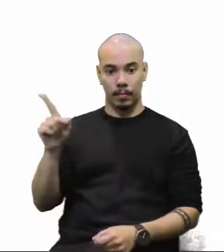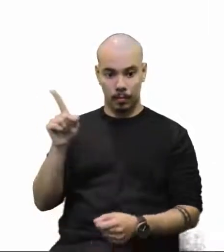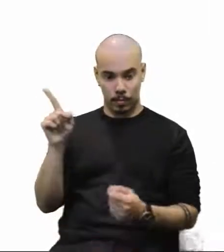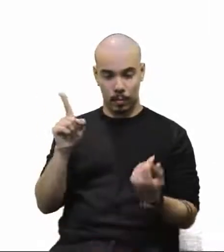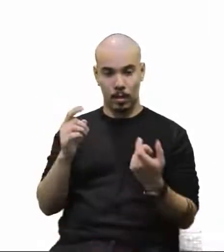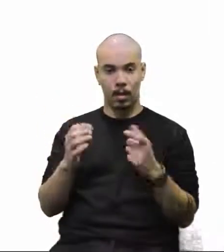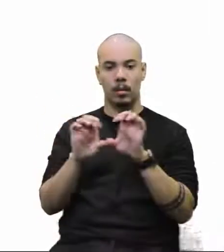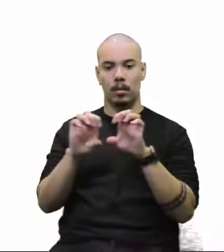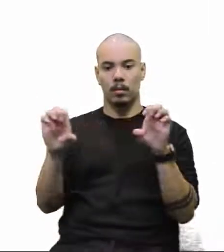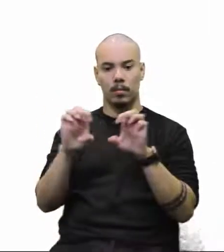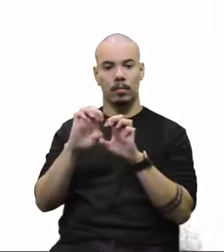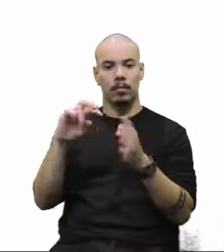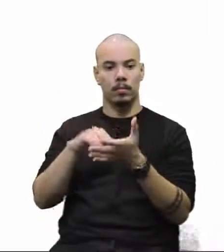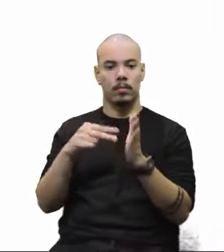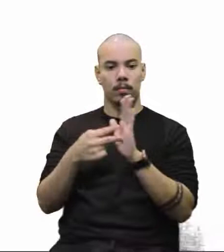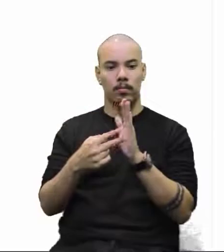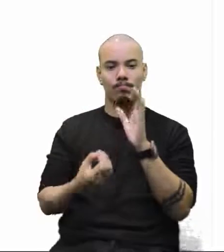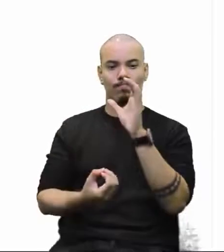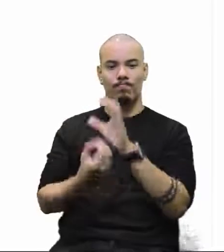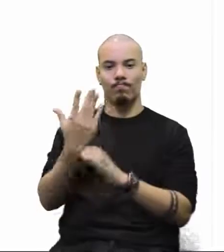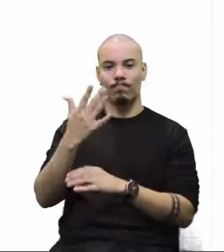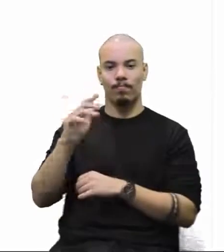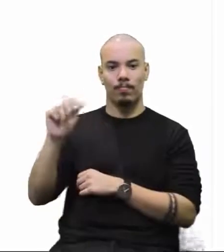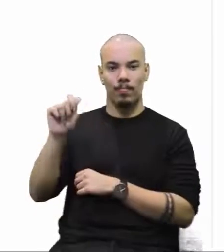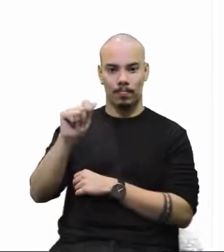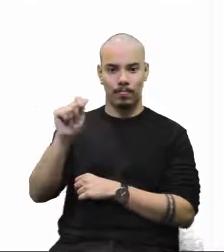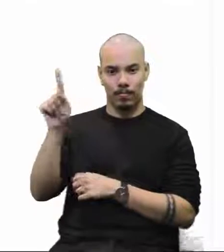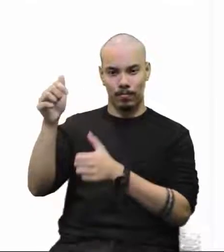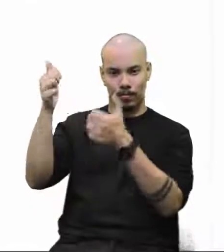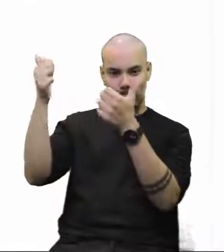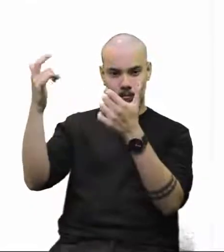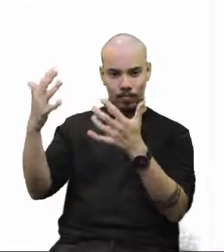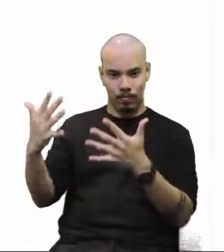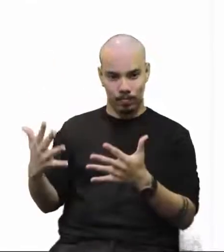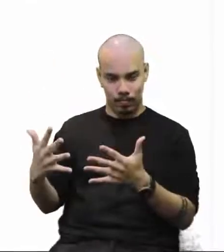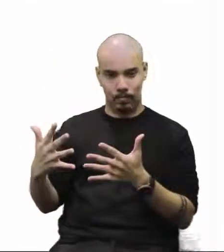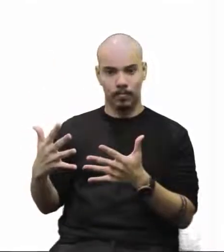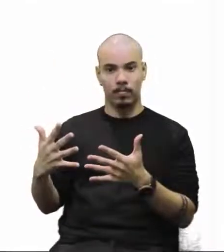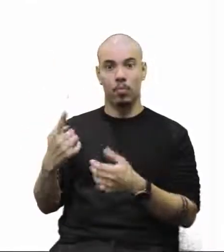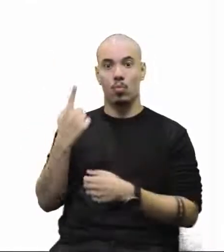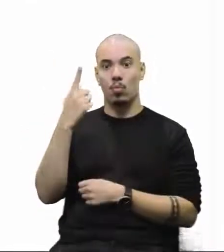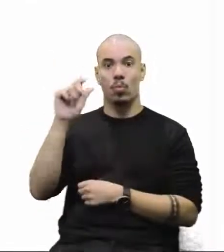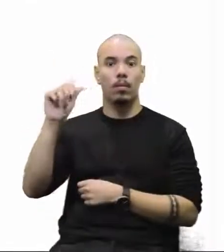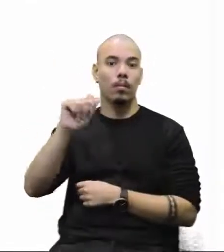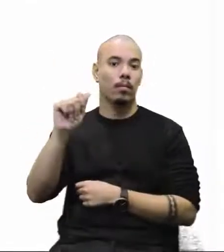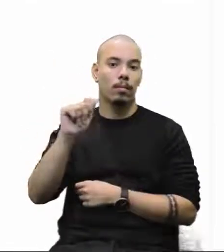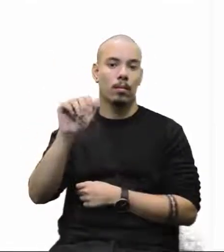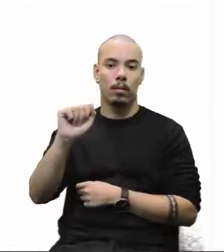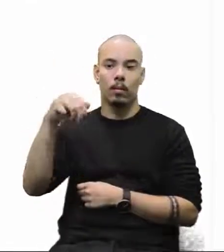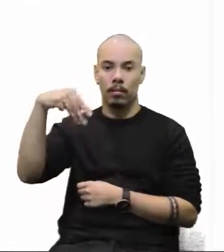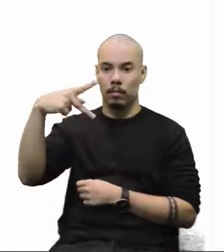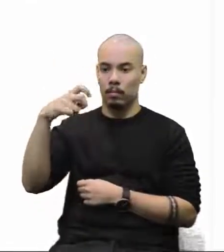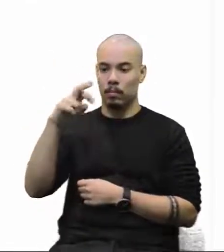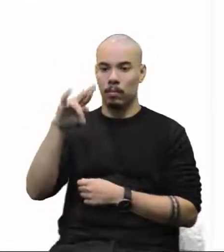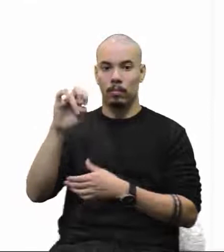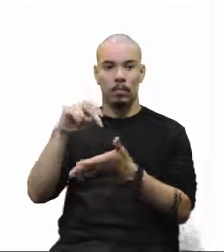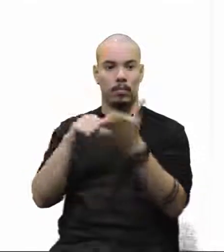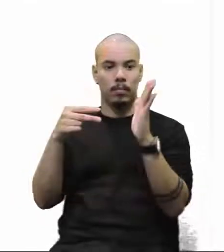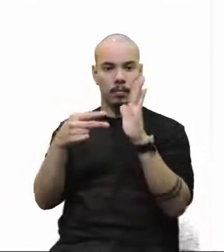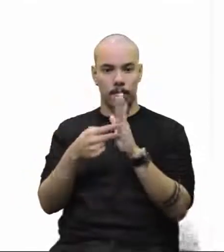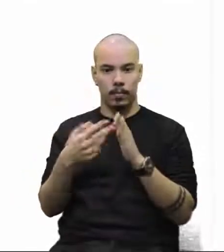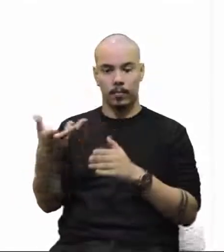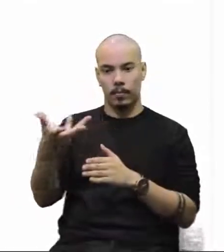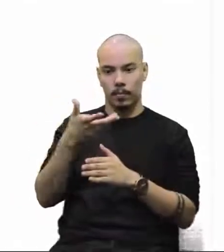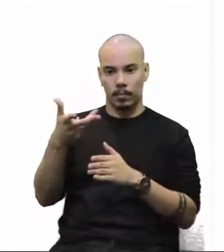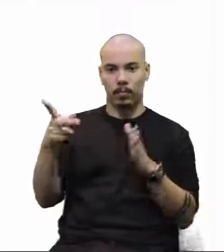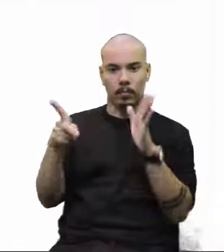baseia-se a definição oficial de Ampere. Que está aqui, né? Certo? Está aí, ó. Um ampere é o quê? É a intensidade de corrente